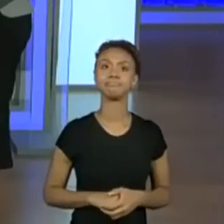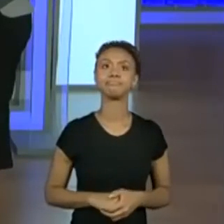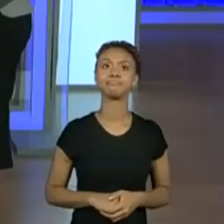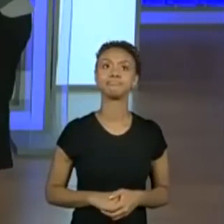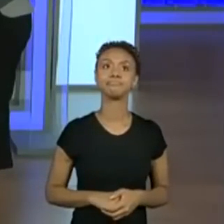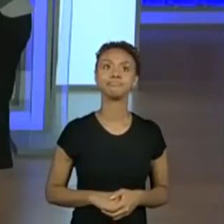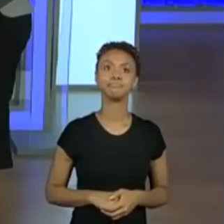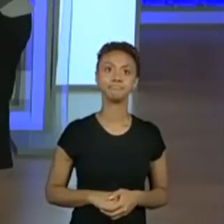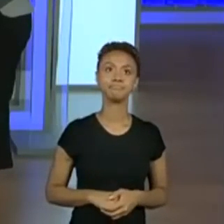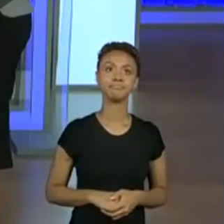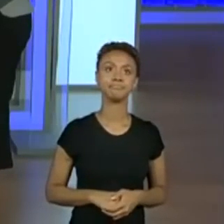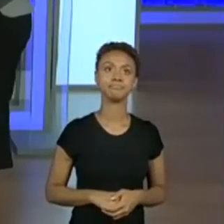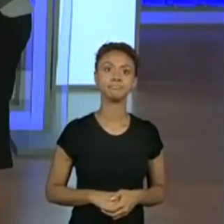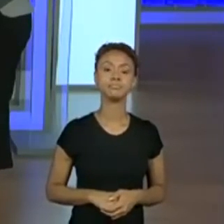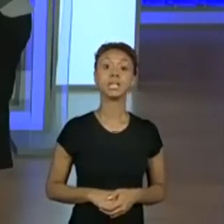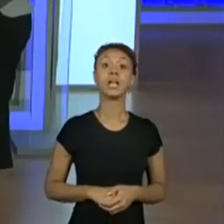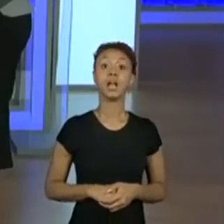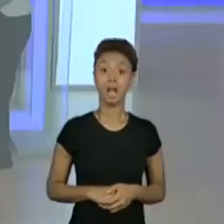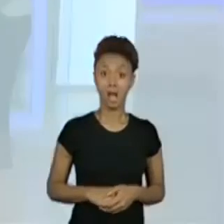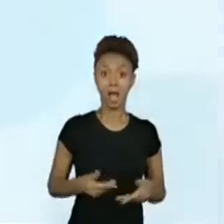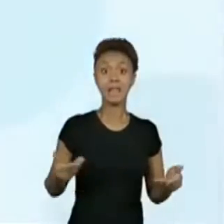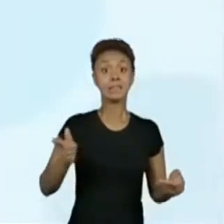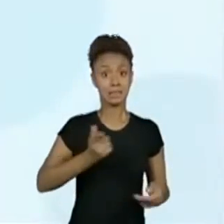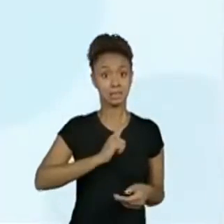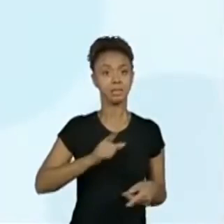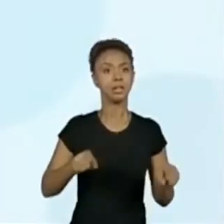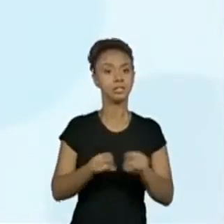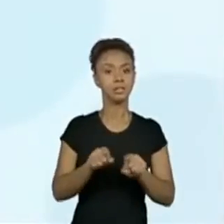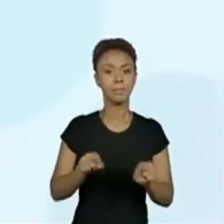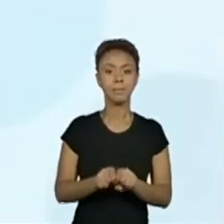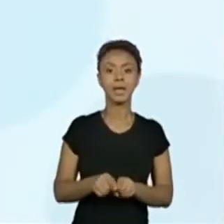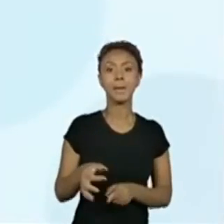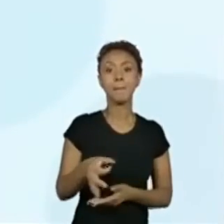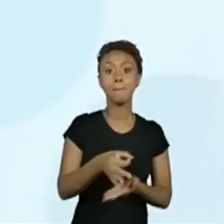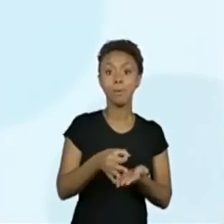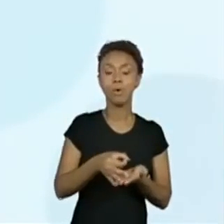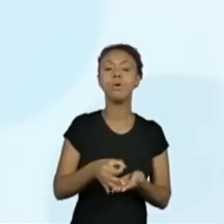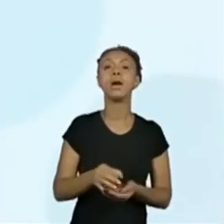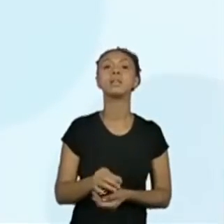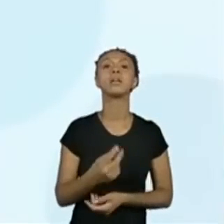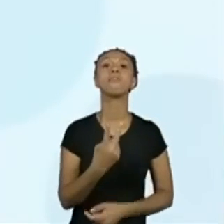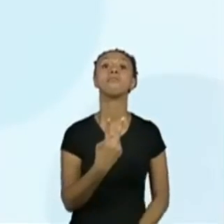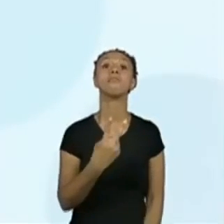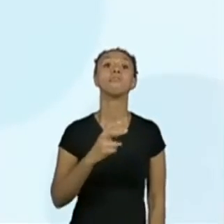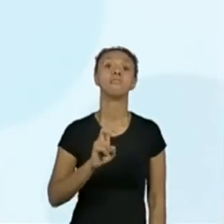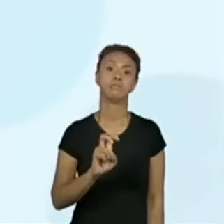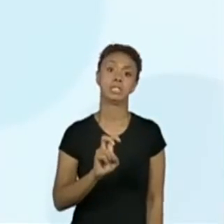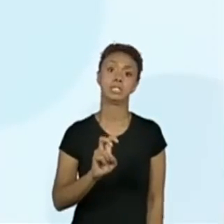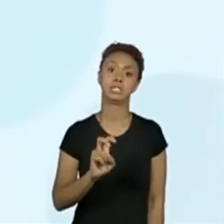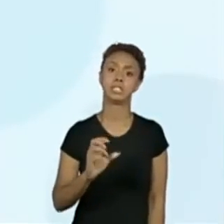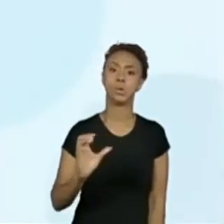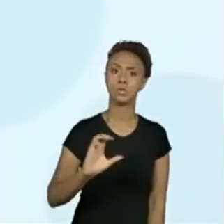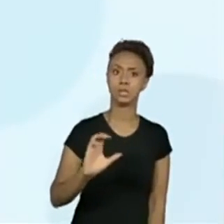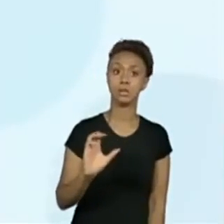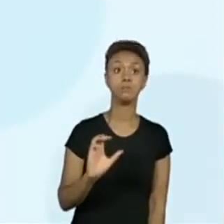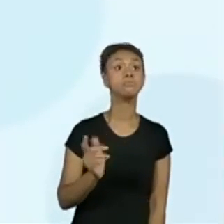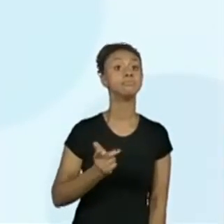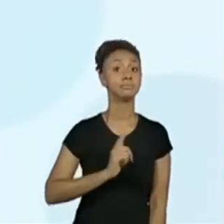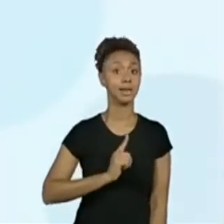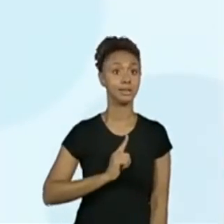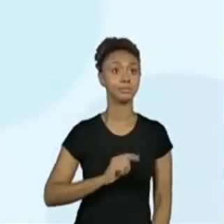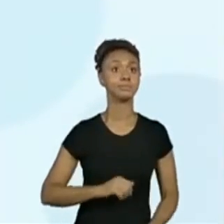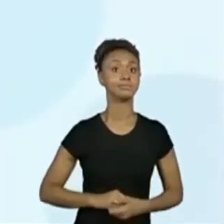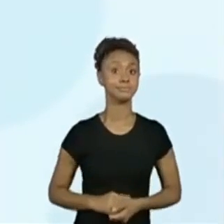de 25 centavos. Temos? Temos uma moedinha de 25